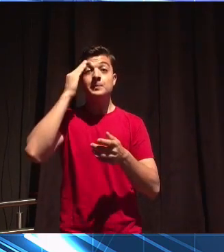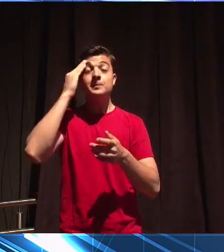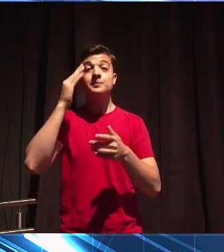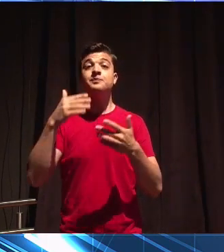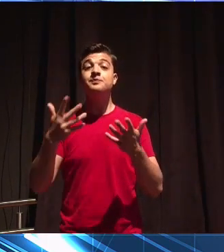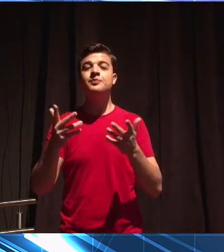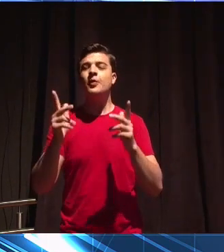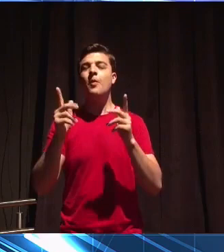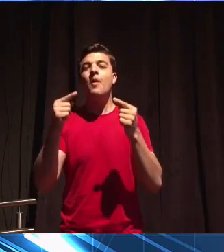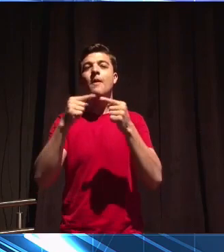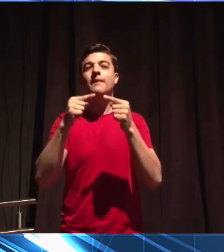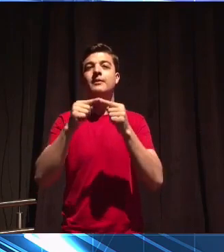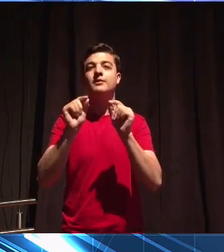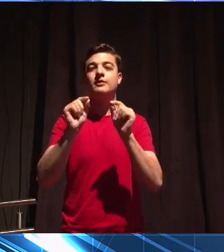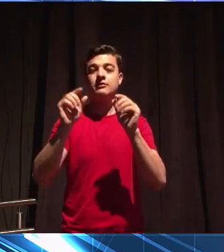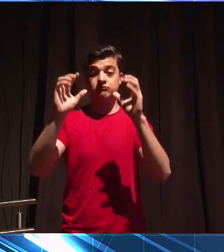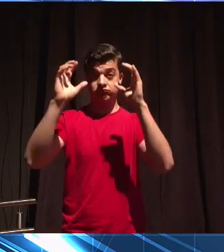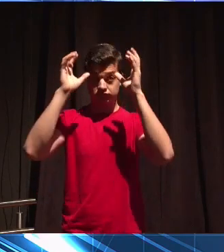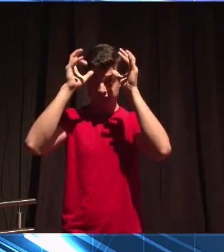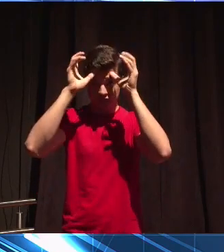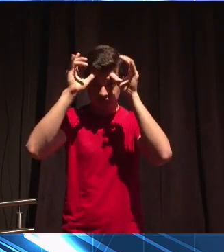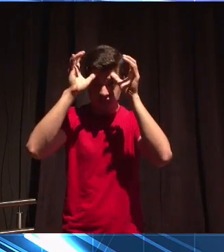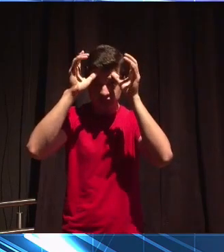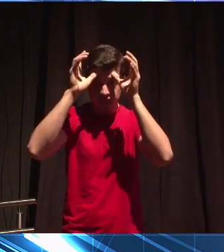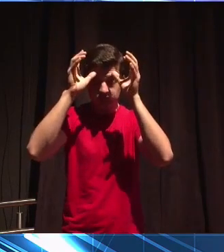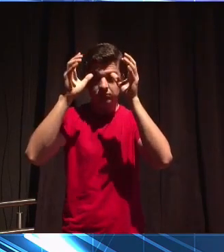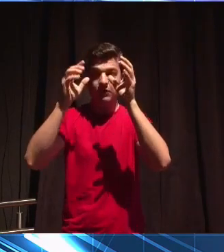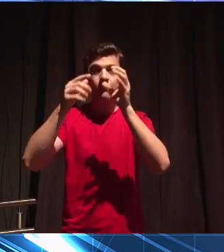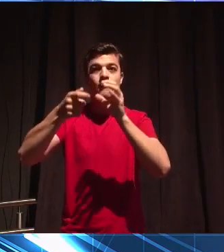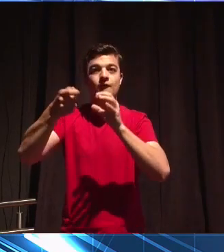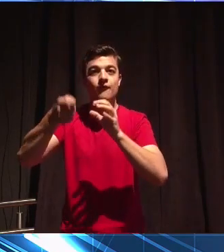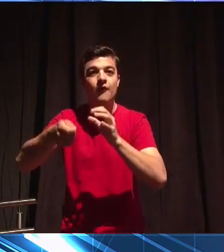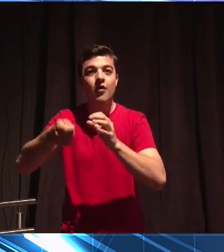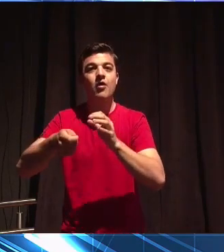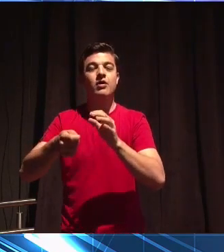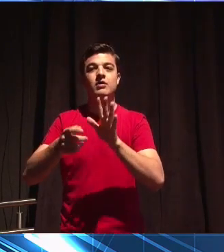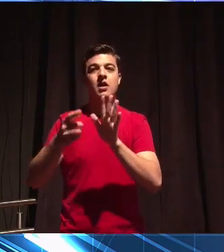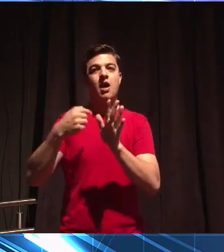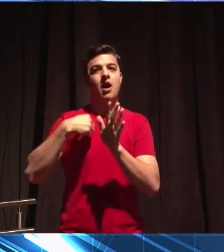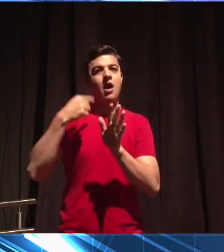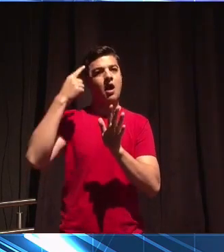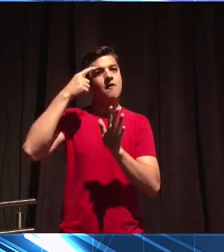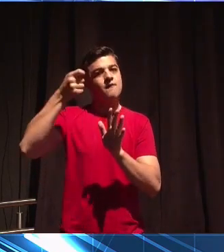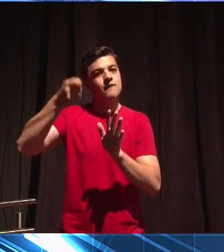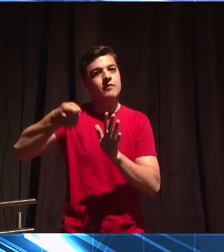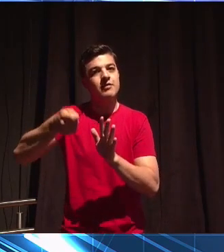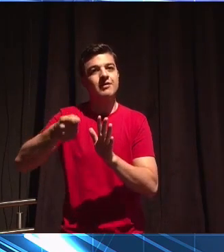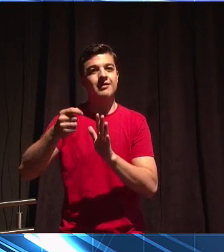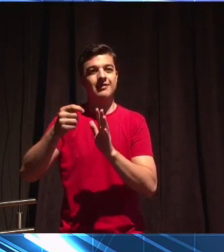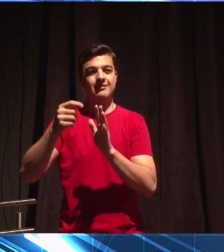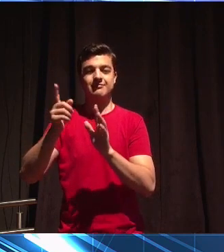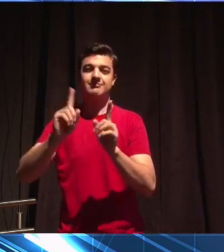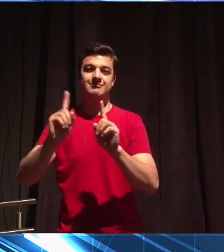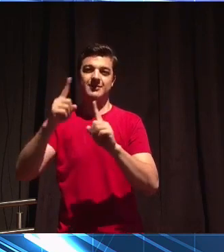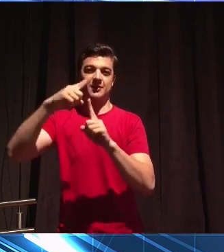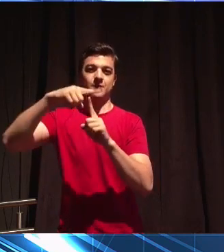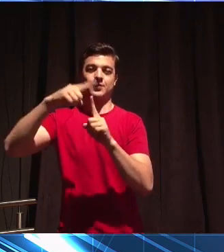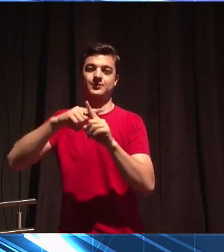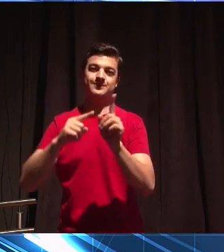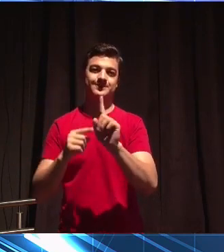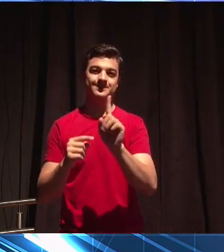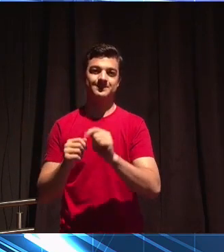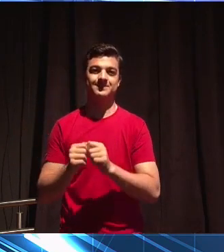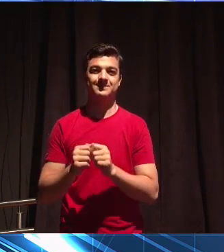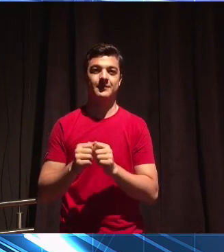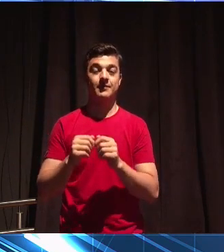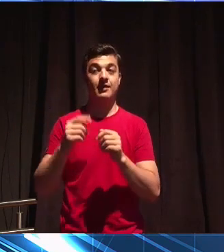vai funcionar. Só que se tu fizer uma de-identificação, e não reidentificação, tá, o termo é de-identificação nesse caso, eu vou lá e descubro